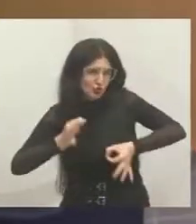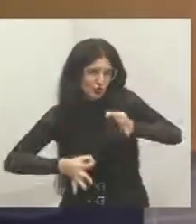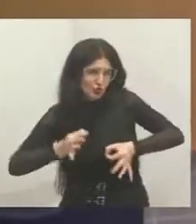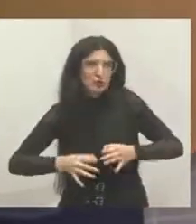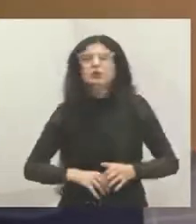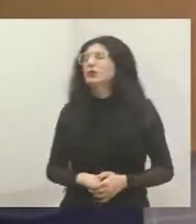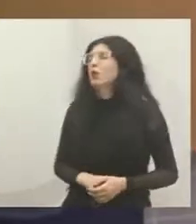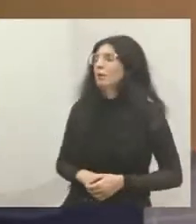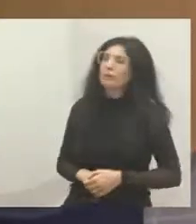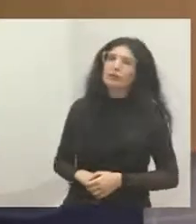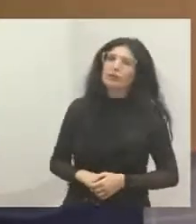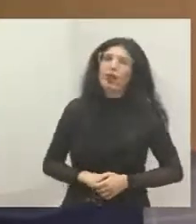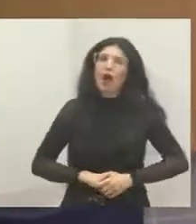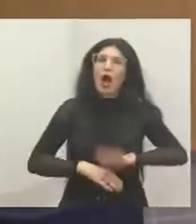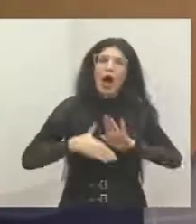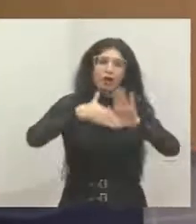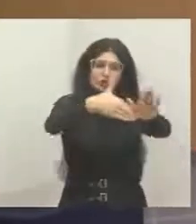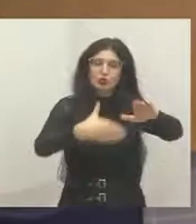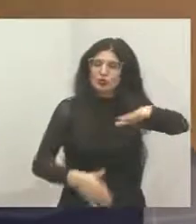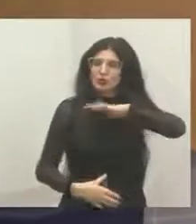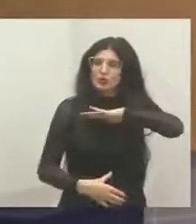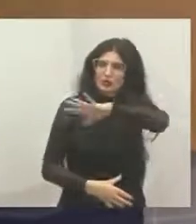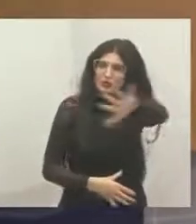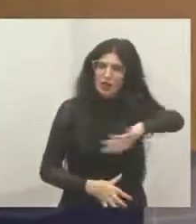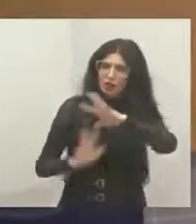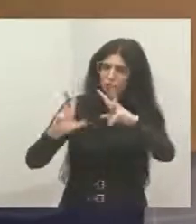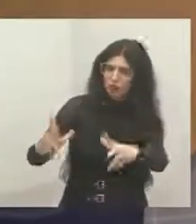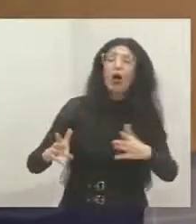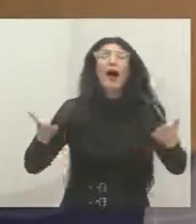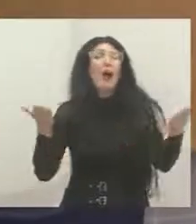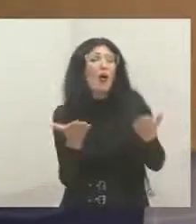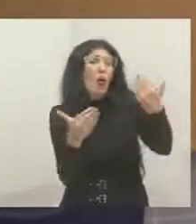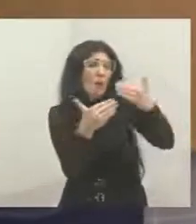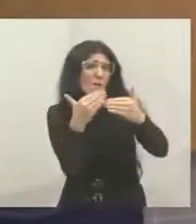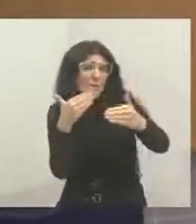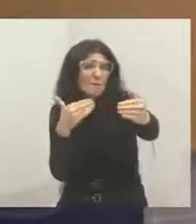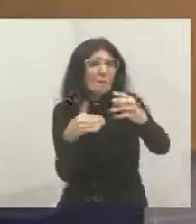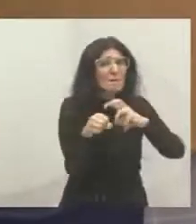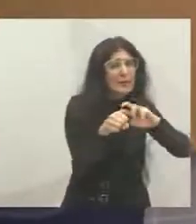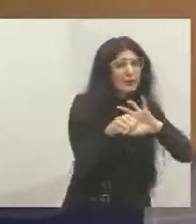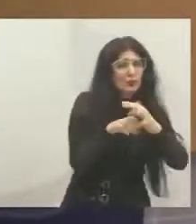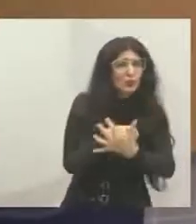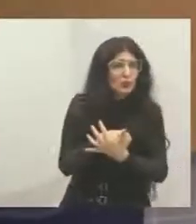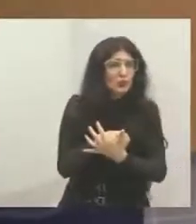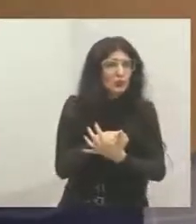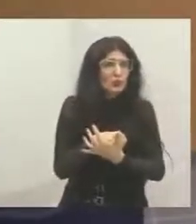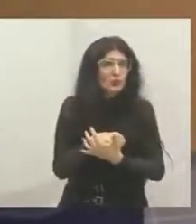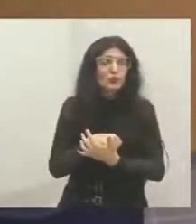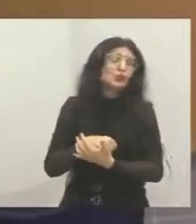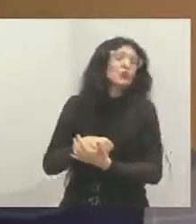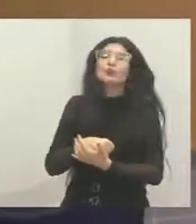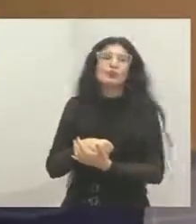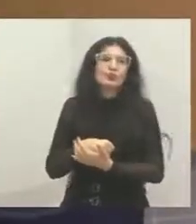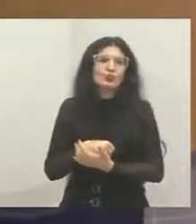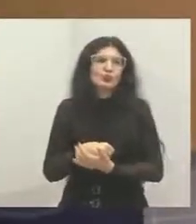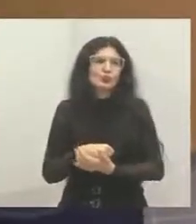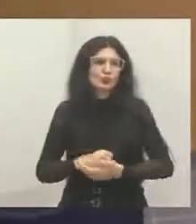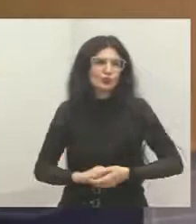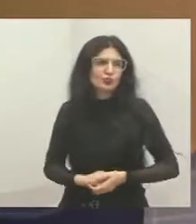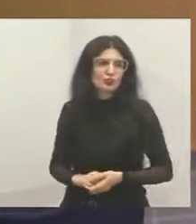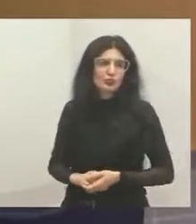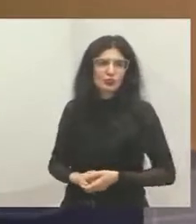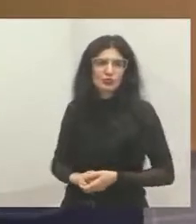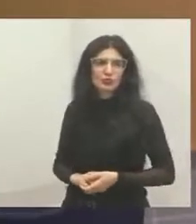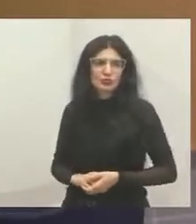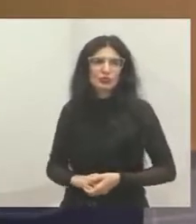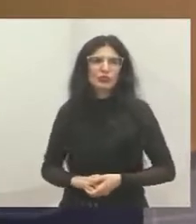o município inteiro, e com essa questão agora da pandemia, tivemos que ter maior contratação de serviço, até o Turci